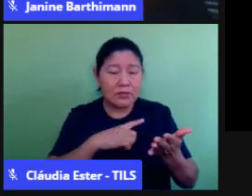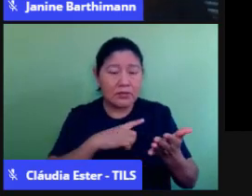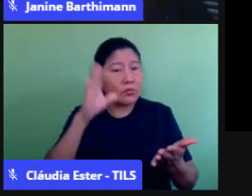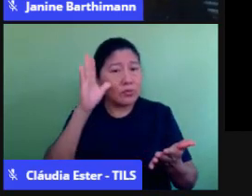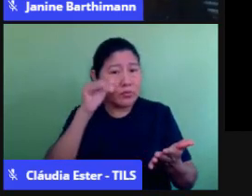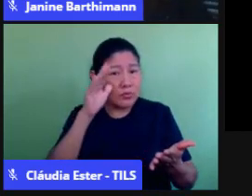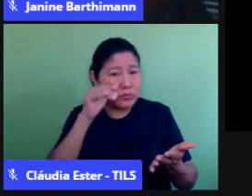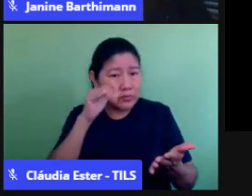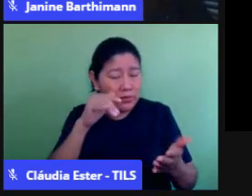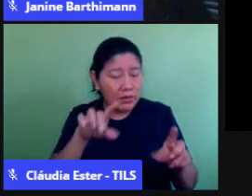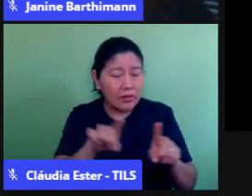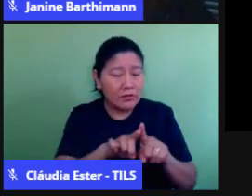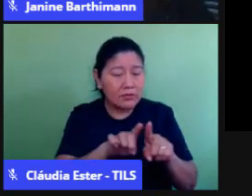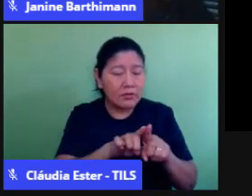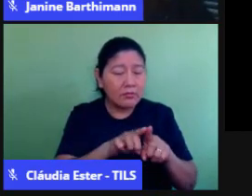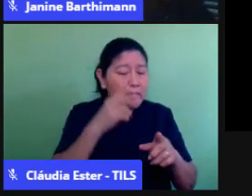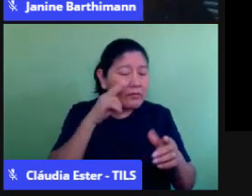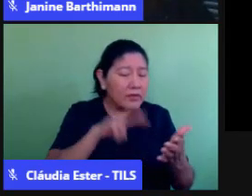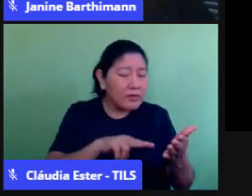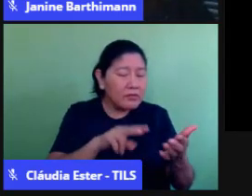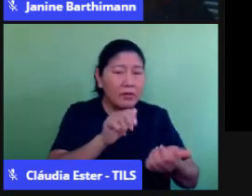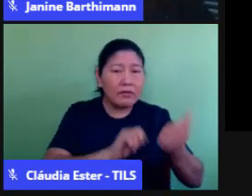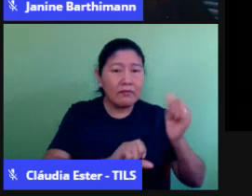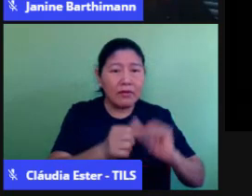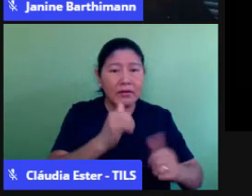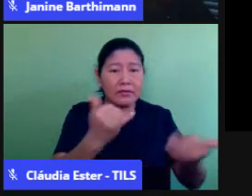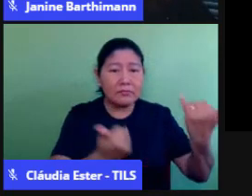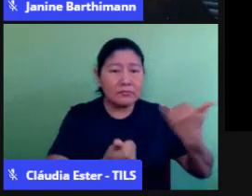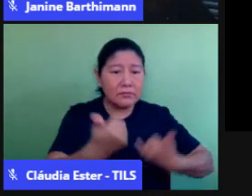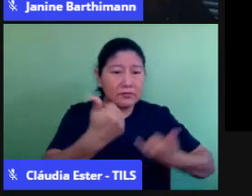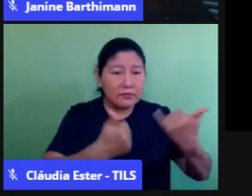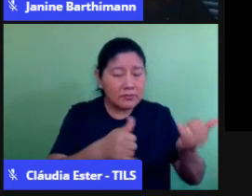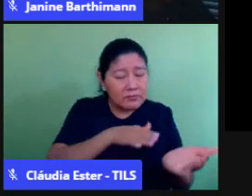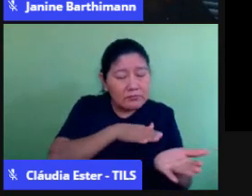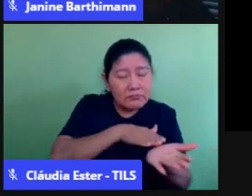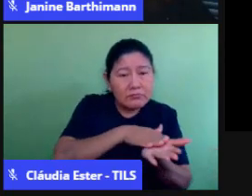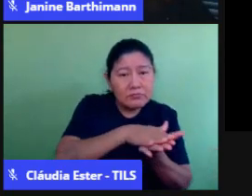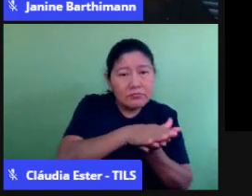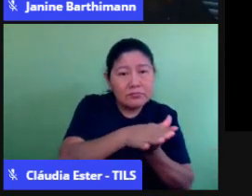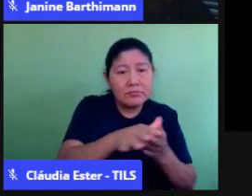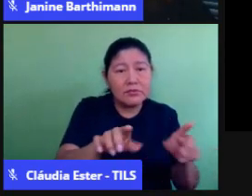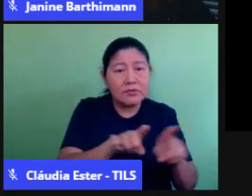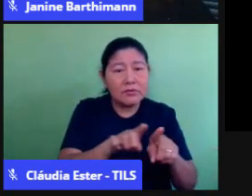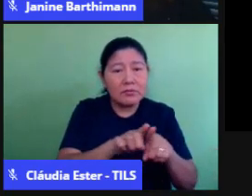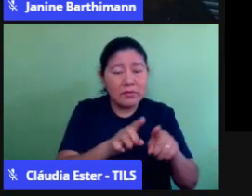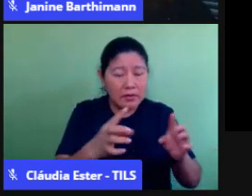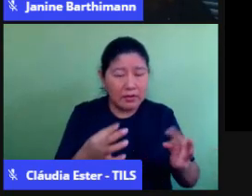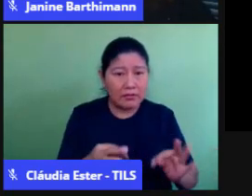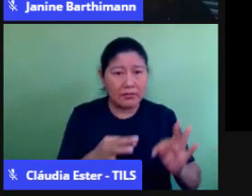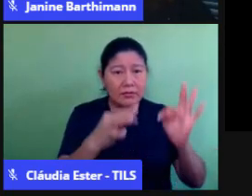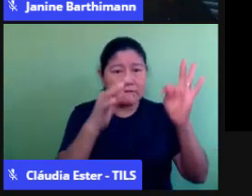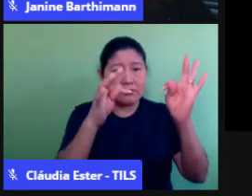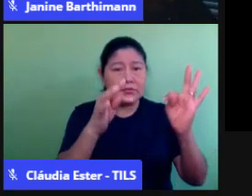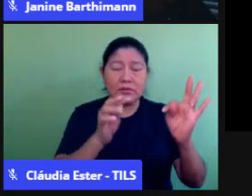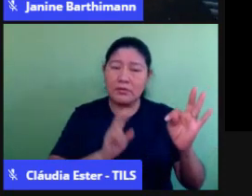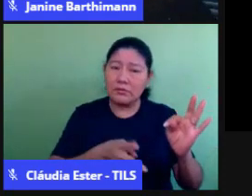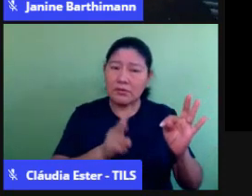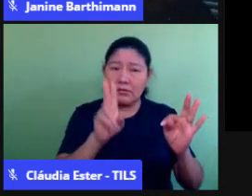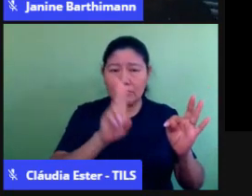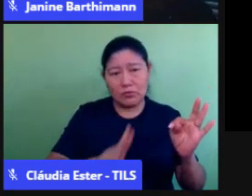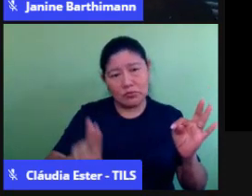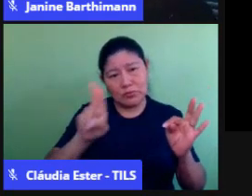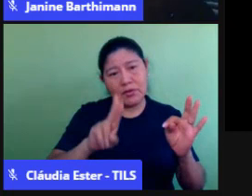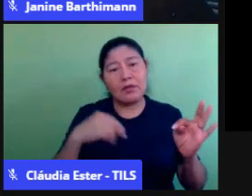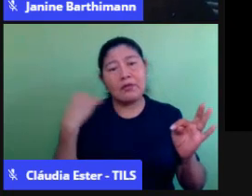de observações, né, e informações impressas ou eletrônicas, incluindo, quando pertinente, imagens